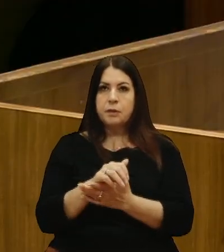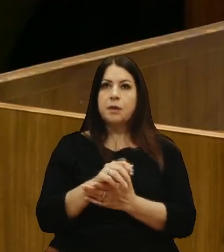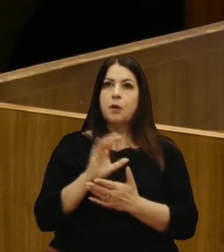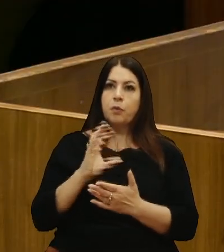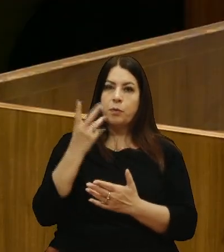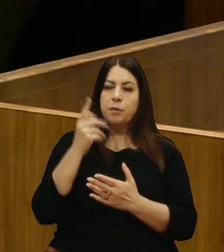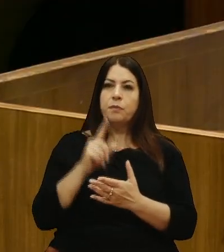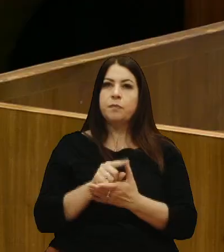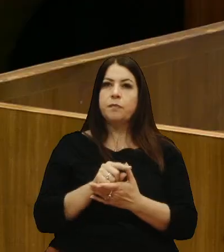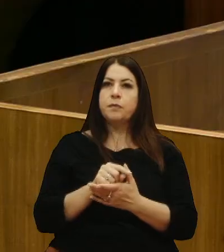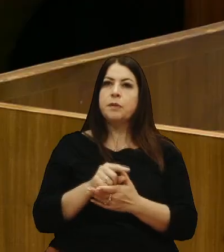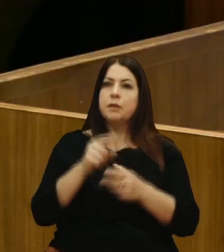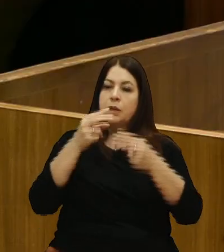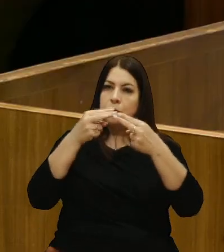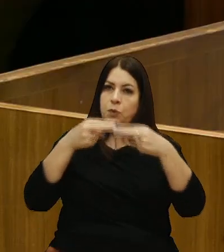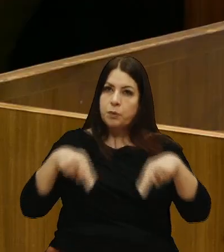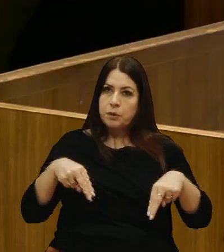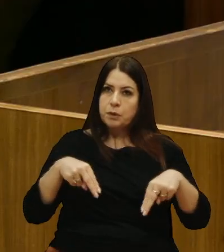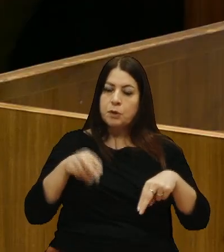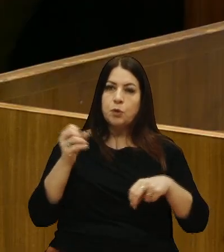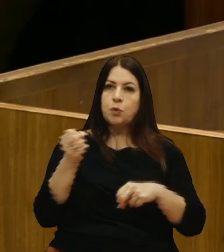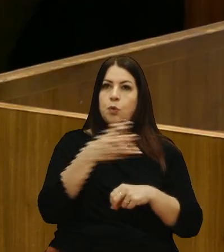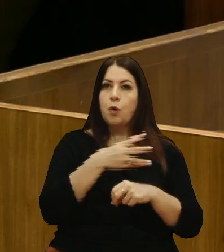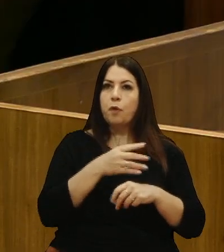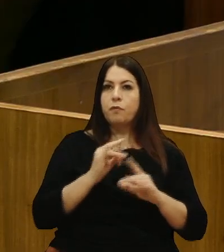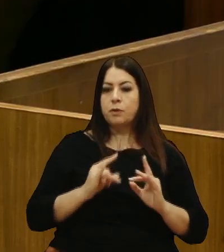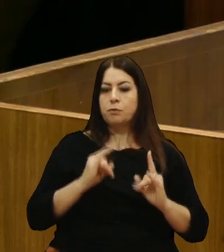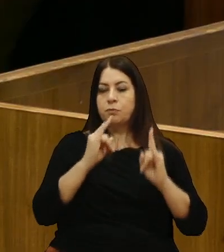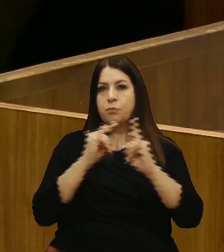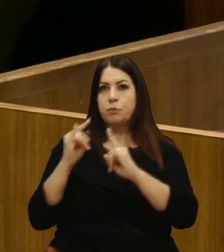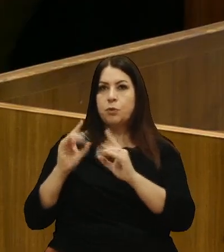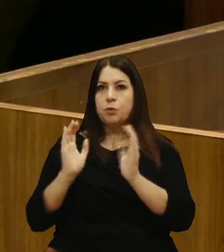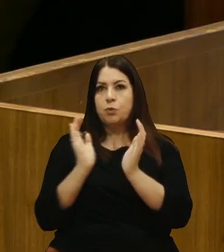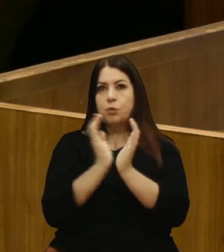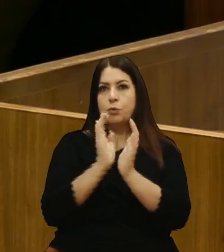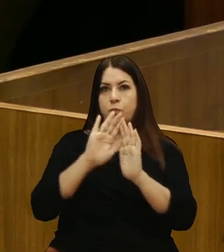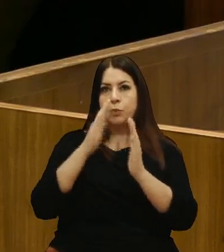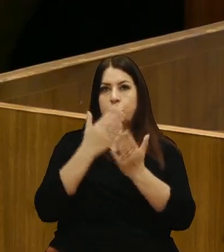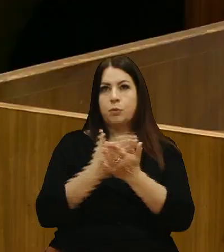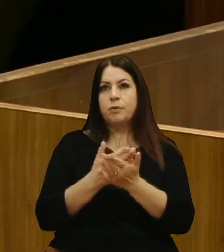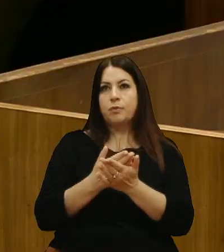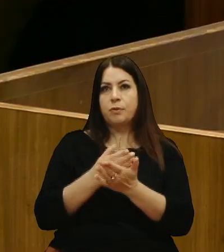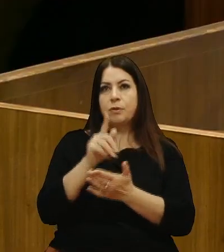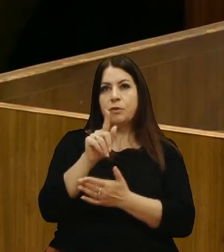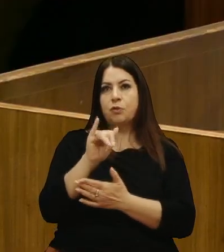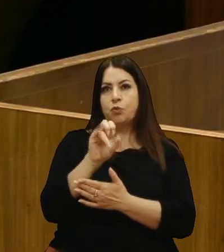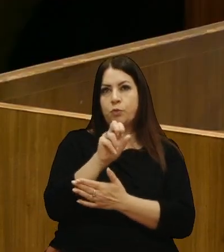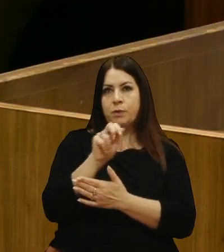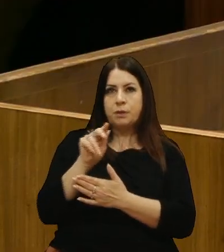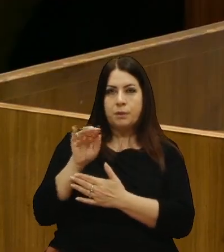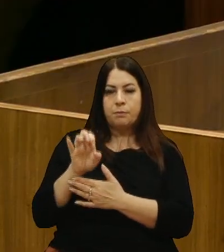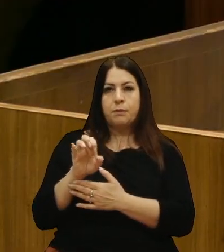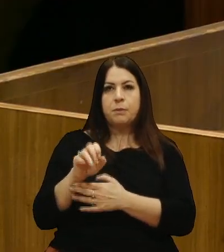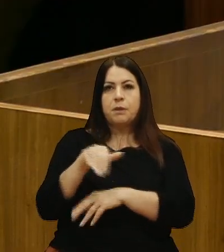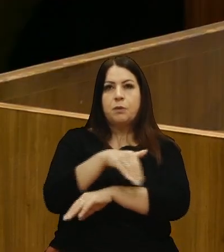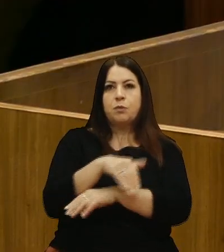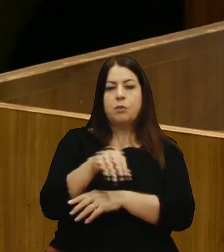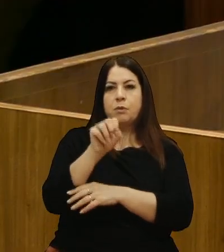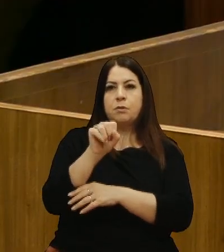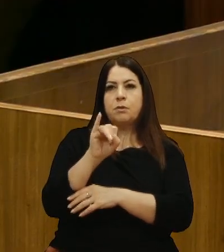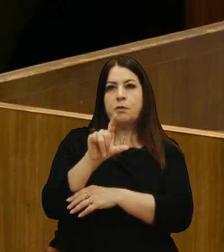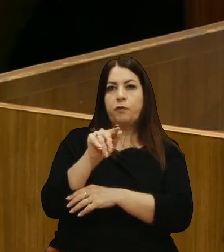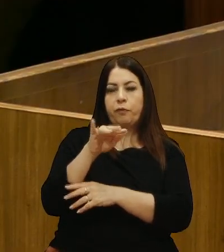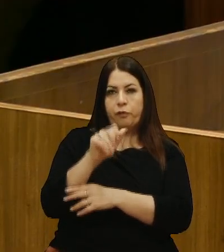ocorreu a inauguração das novas instalações do Grupo Escolar Giuseppe Garibaldi, na Rua Silveira Martins,